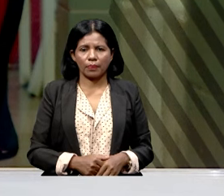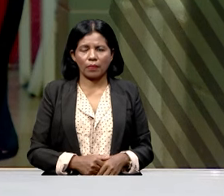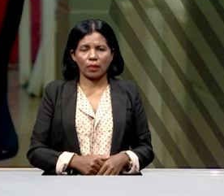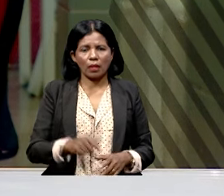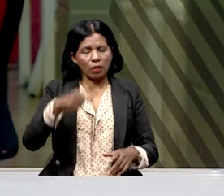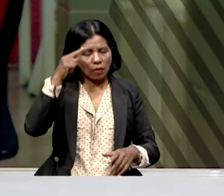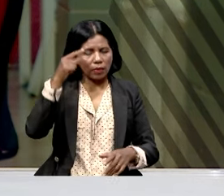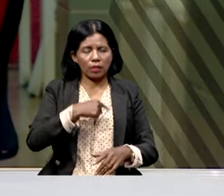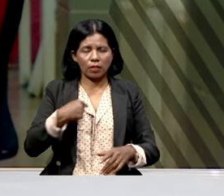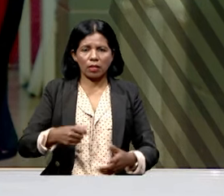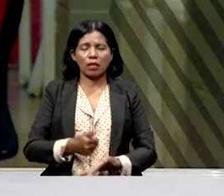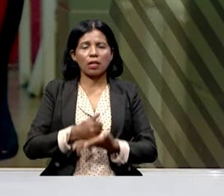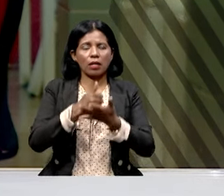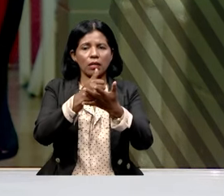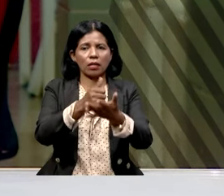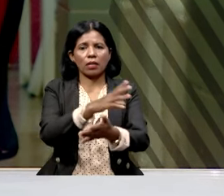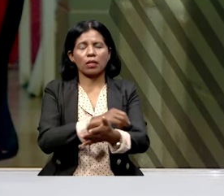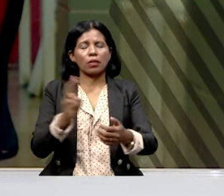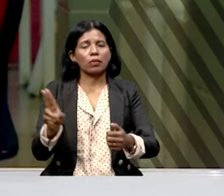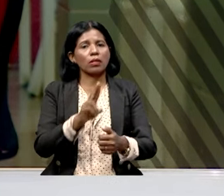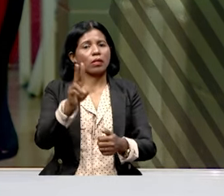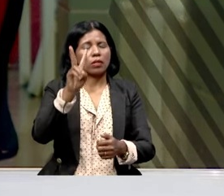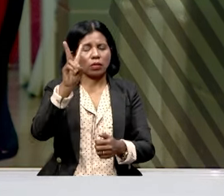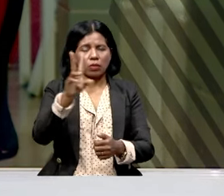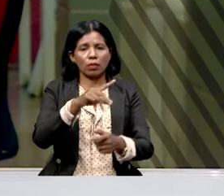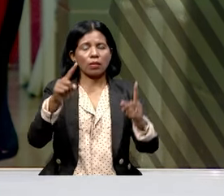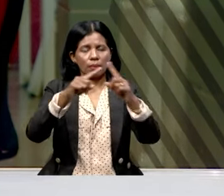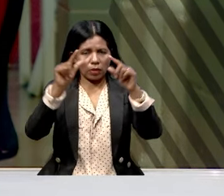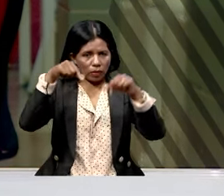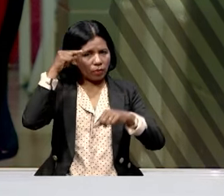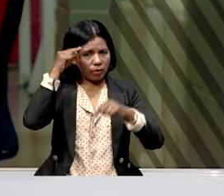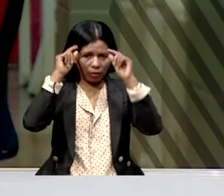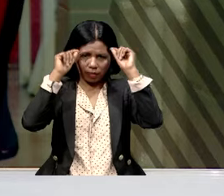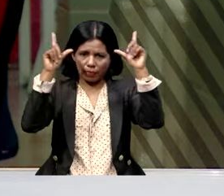Governo sin apoio veículo e tombas unidade de rua para o governo Timor-Leste.